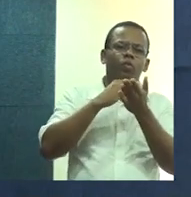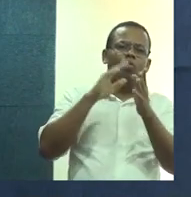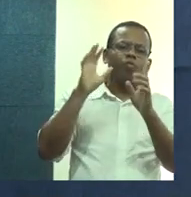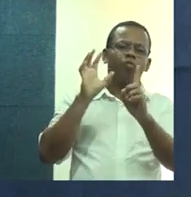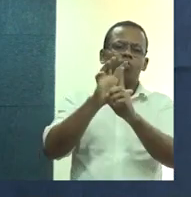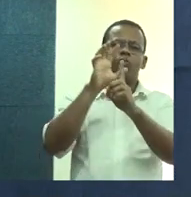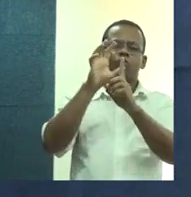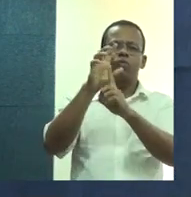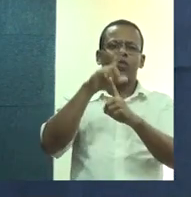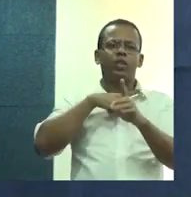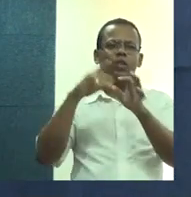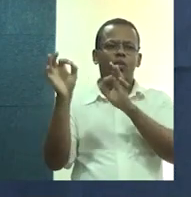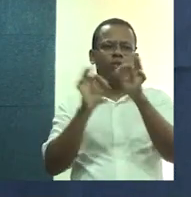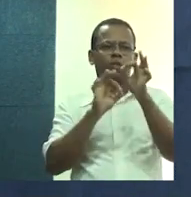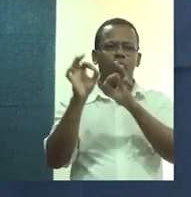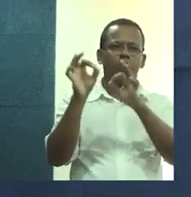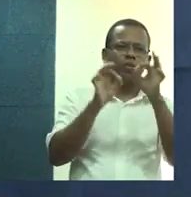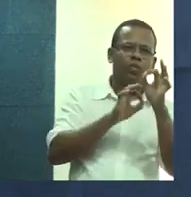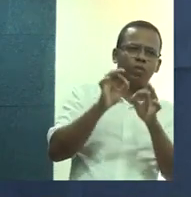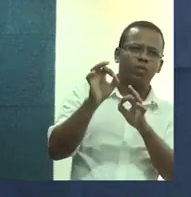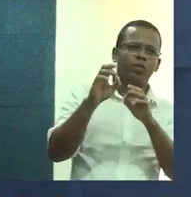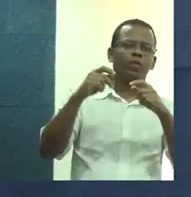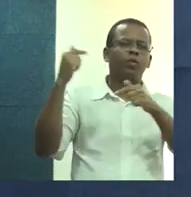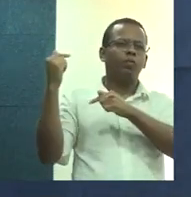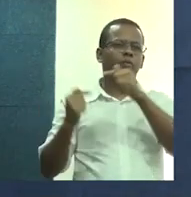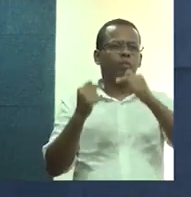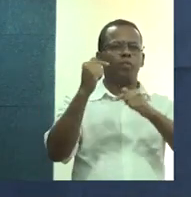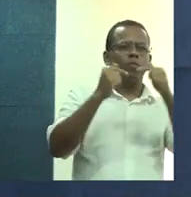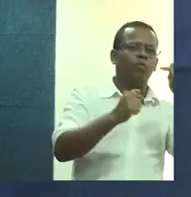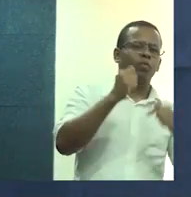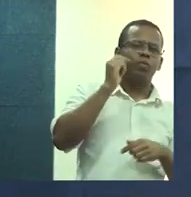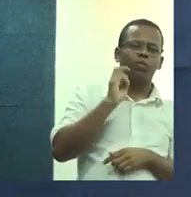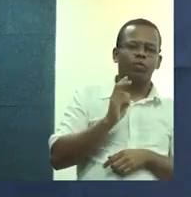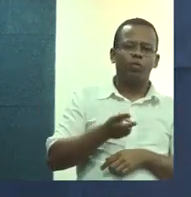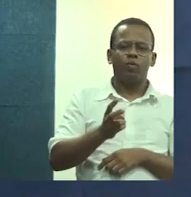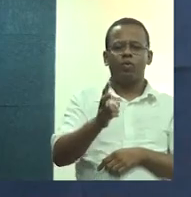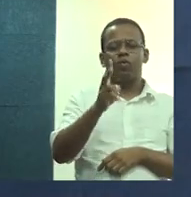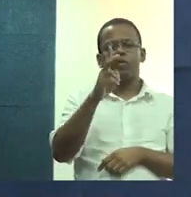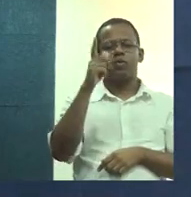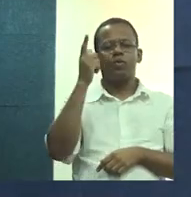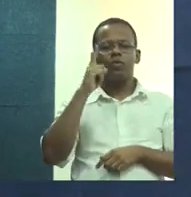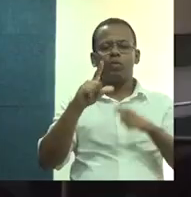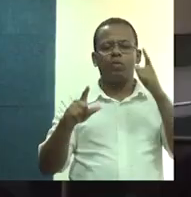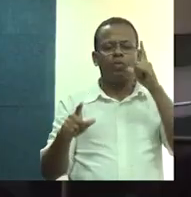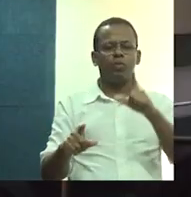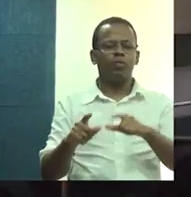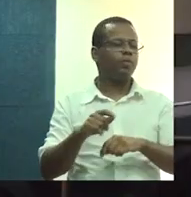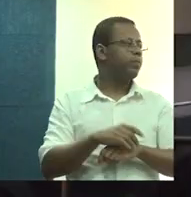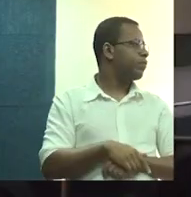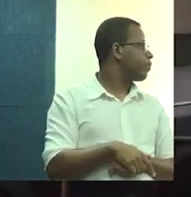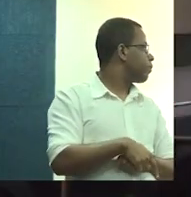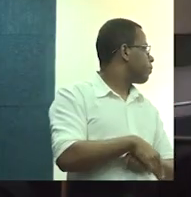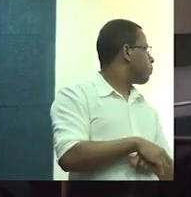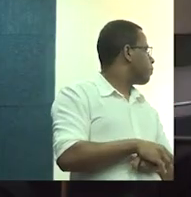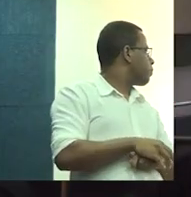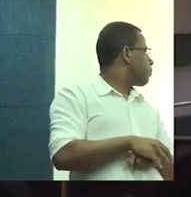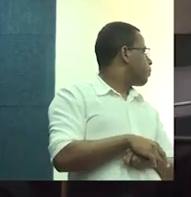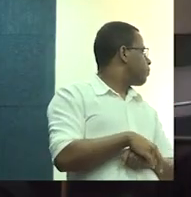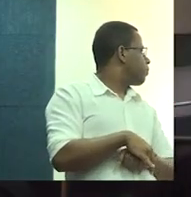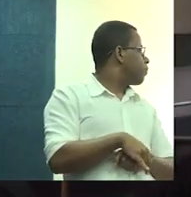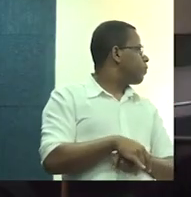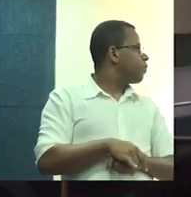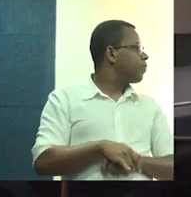premiadas para que a gente possa estar calibrando e ajustando essa política pública que vai estar sendo lançada logo mais